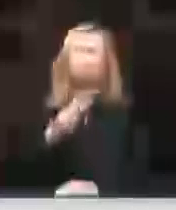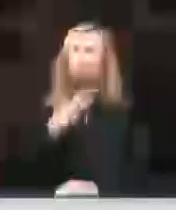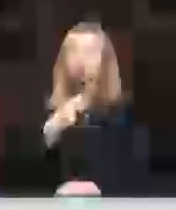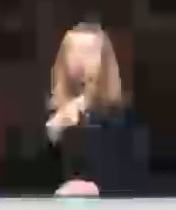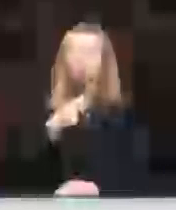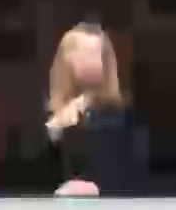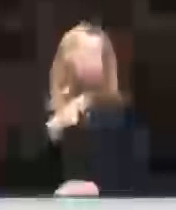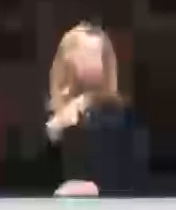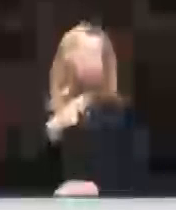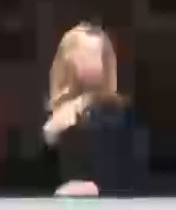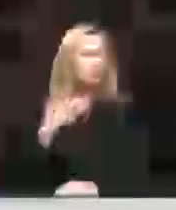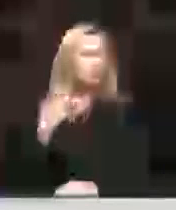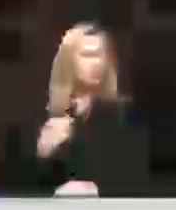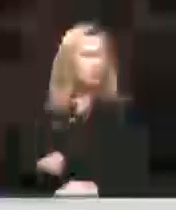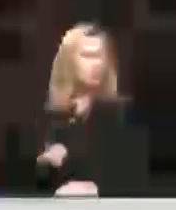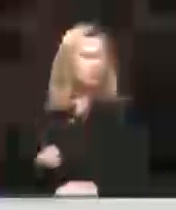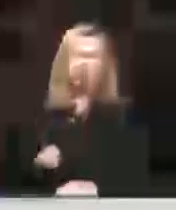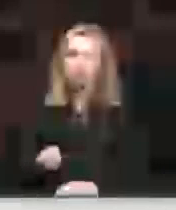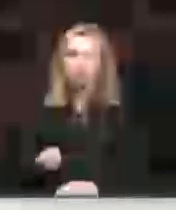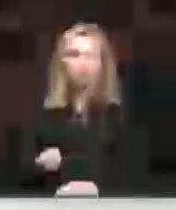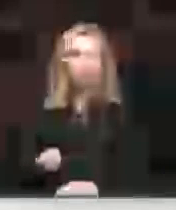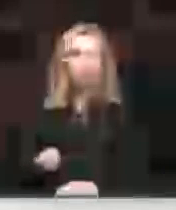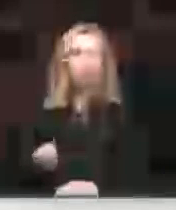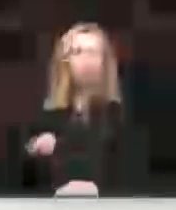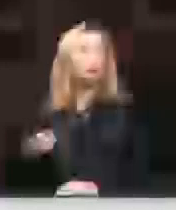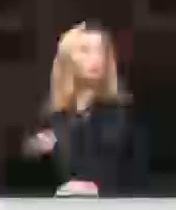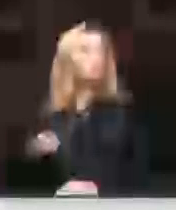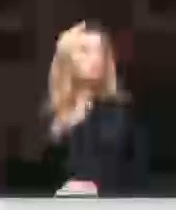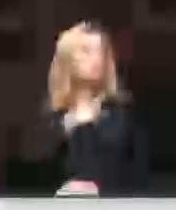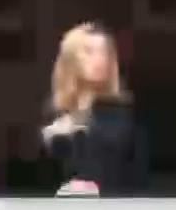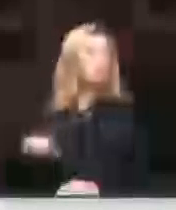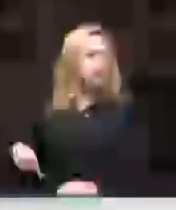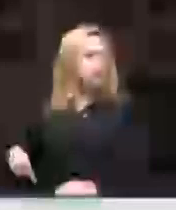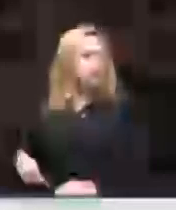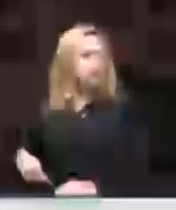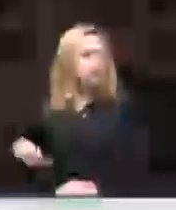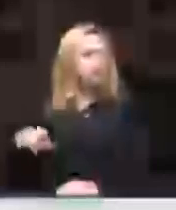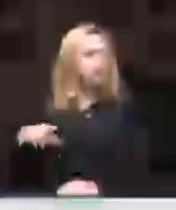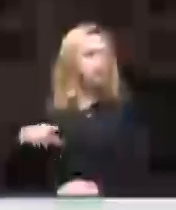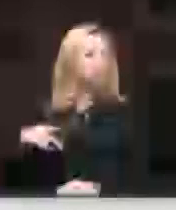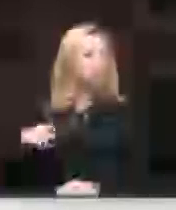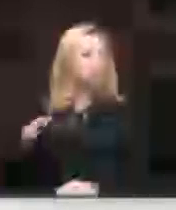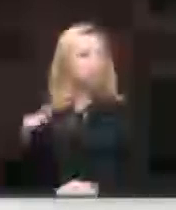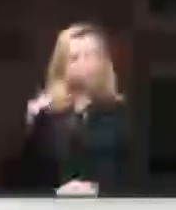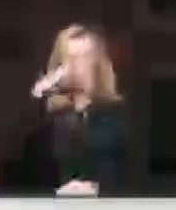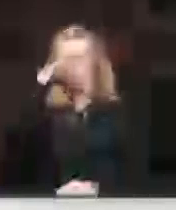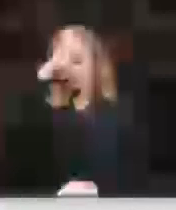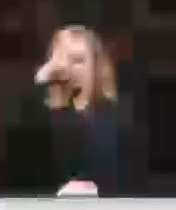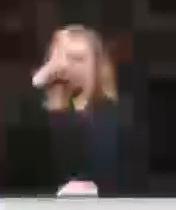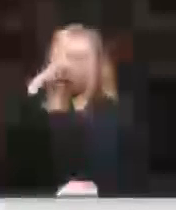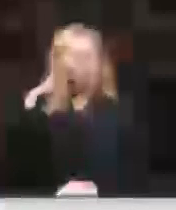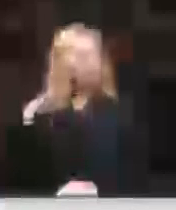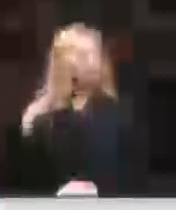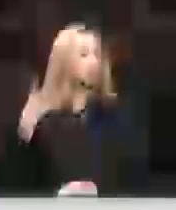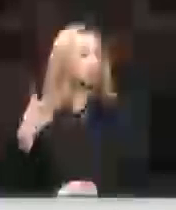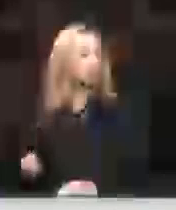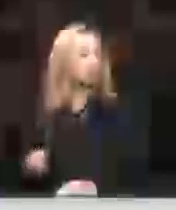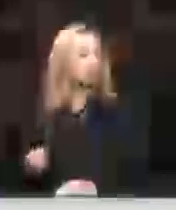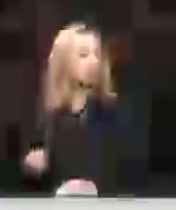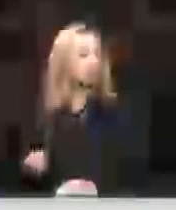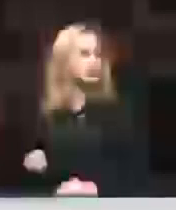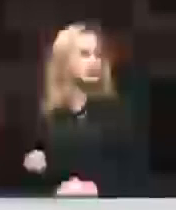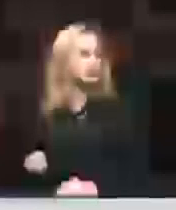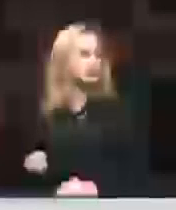da República que seja oriundo dos quadros das Forças Armadas, um presidente da